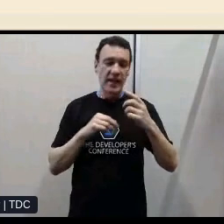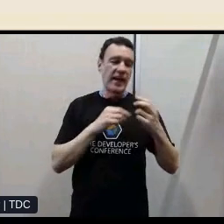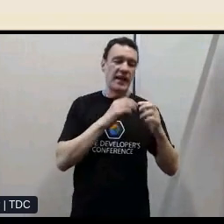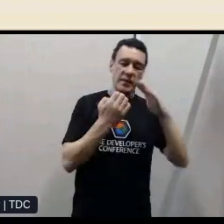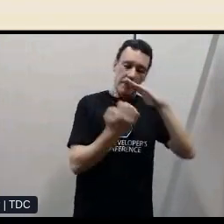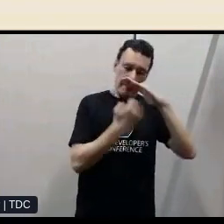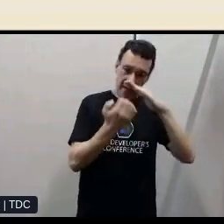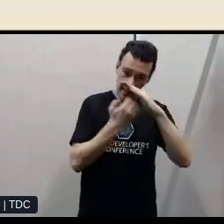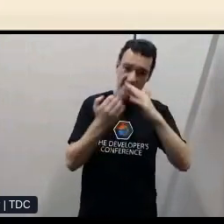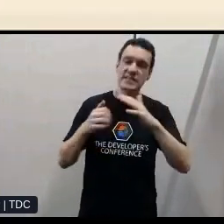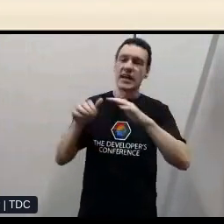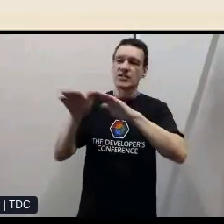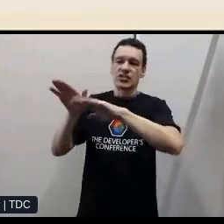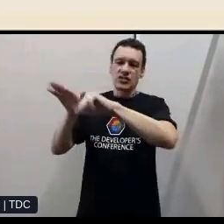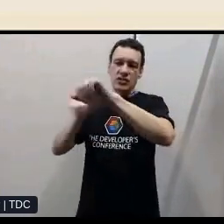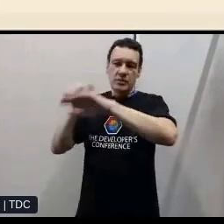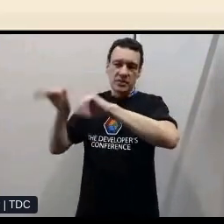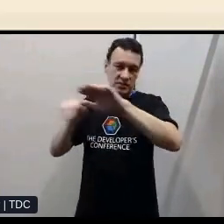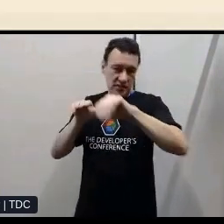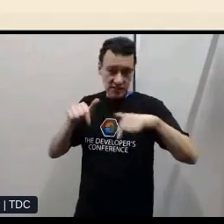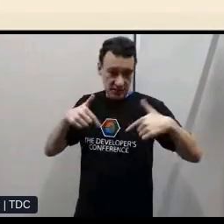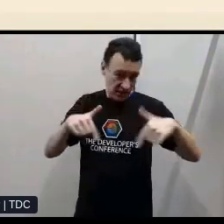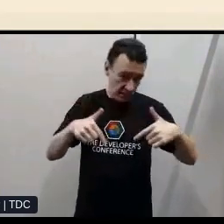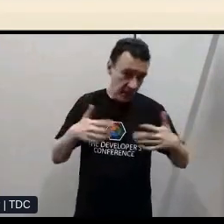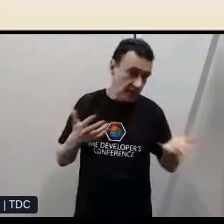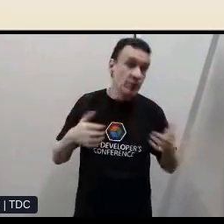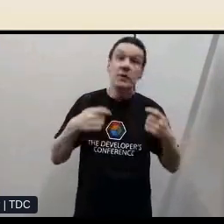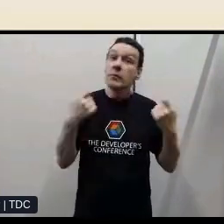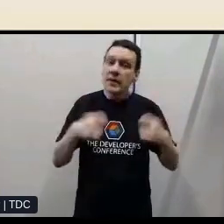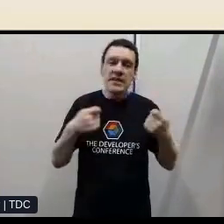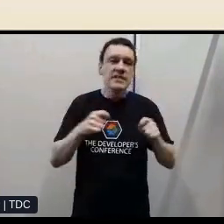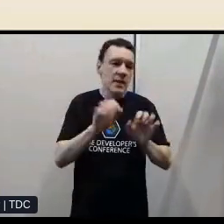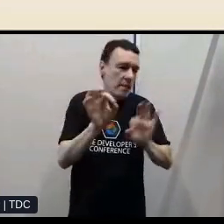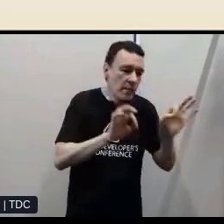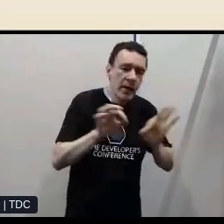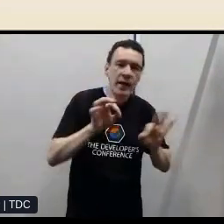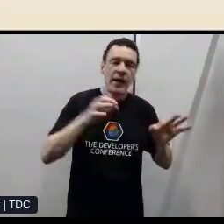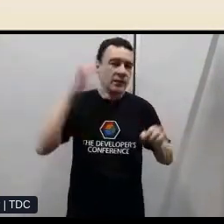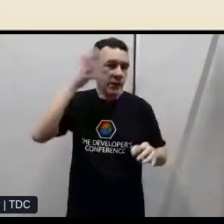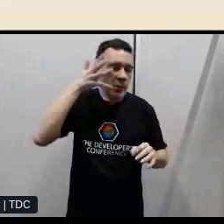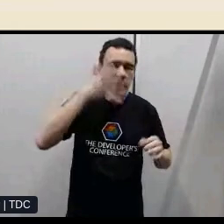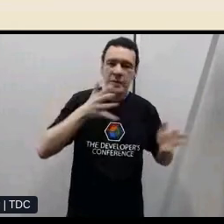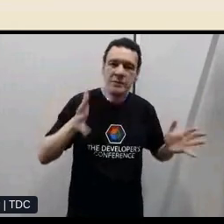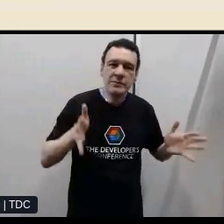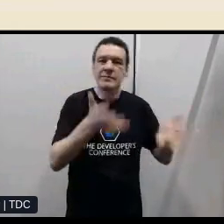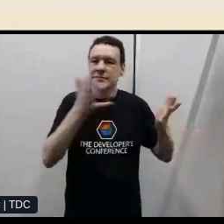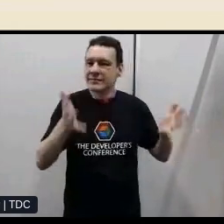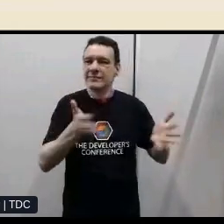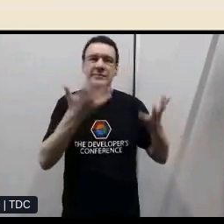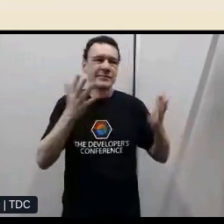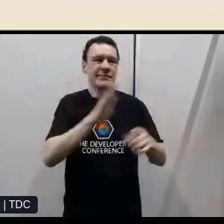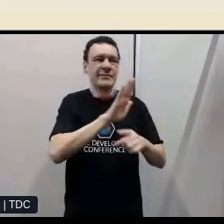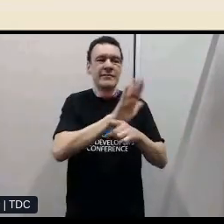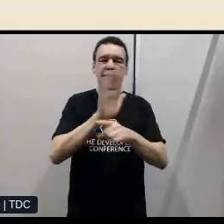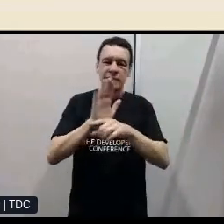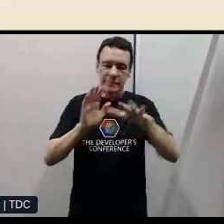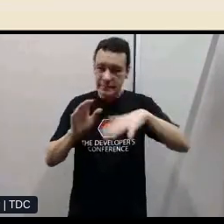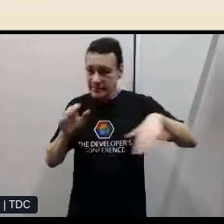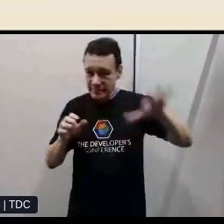que está contratando, das grandes corporações que tem que ter movimentos para que isso se torne possível. A gente precisa